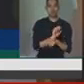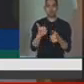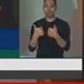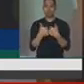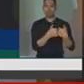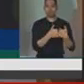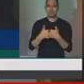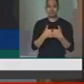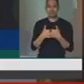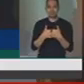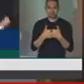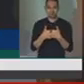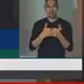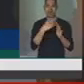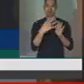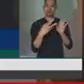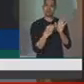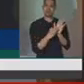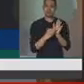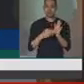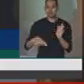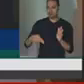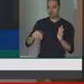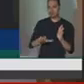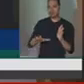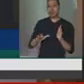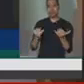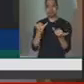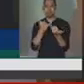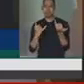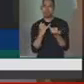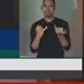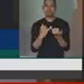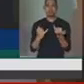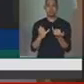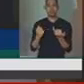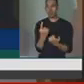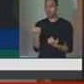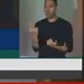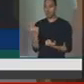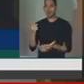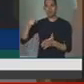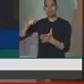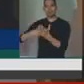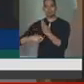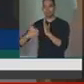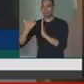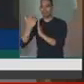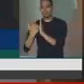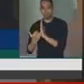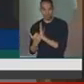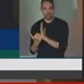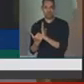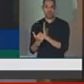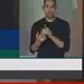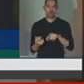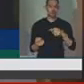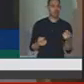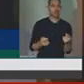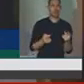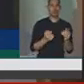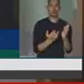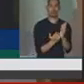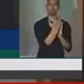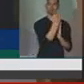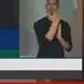próximos, amazônicos, da região norte, muito parecidos, e um você tem uma redução drástica na tarifa, enquanto